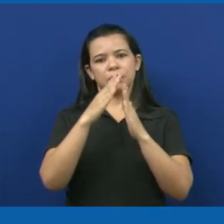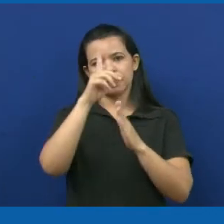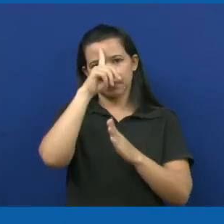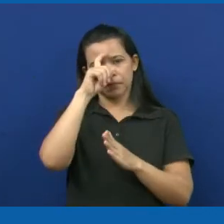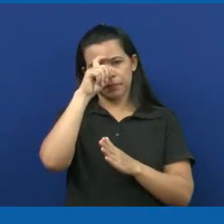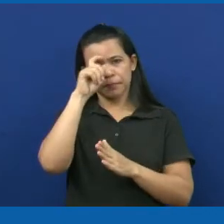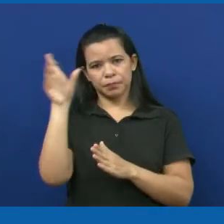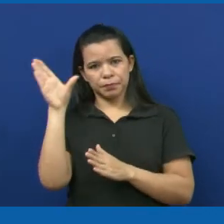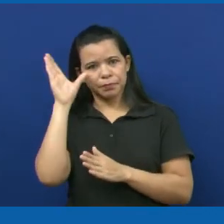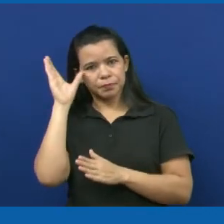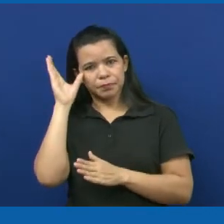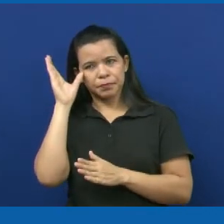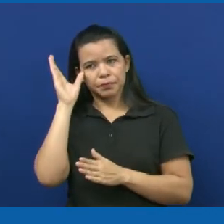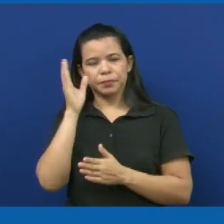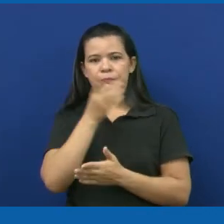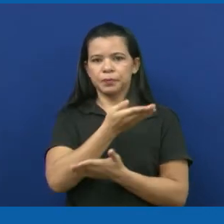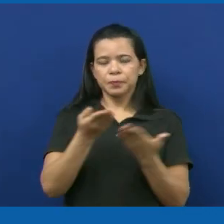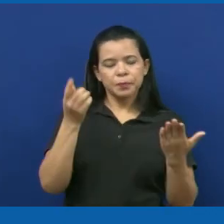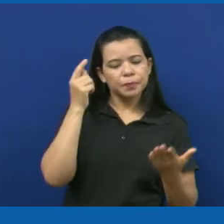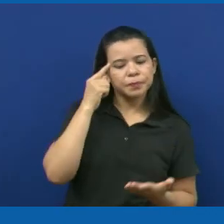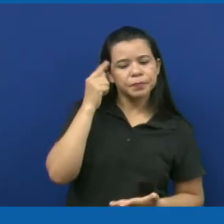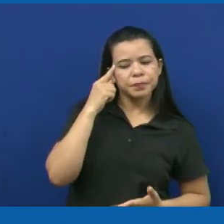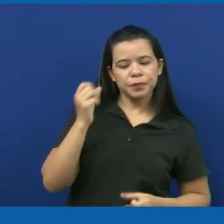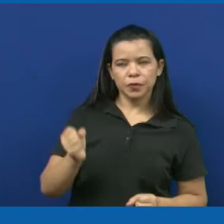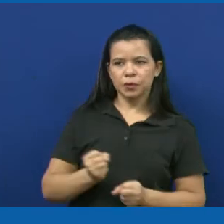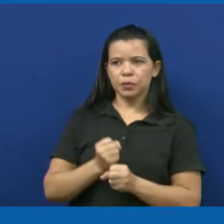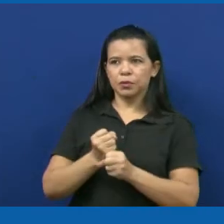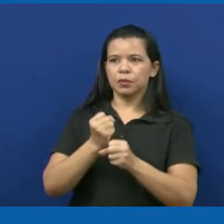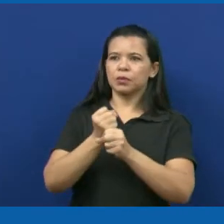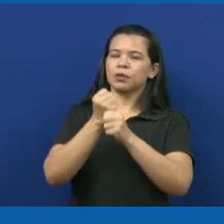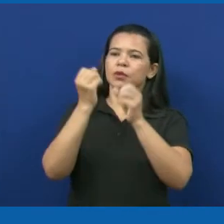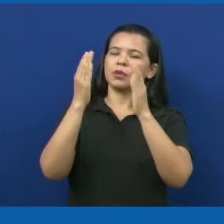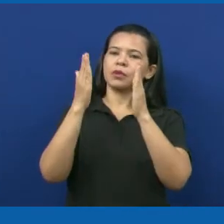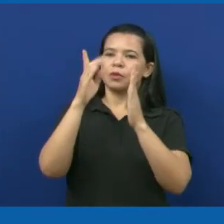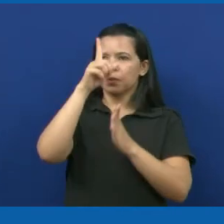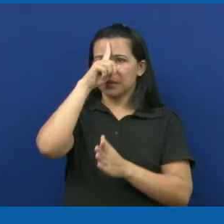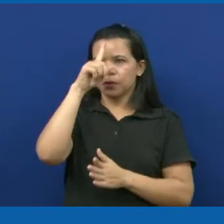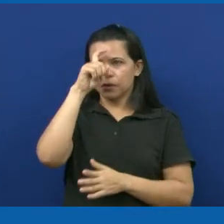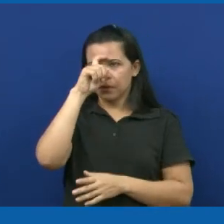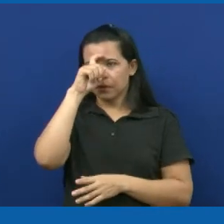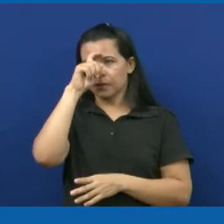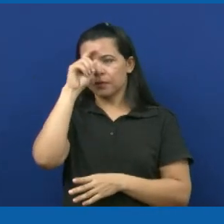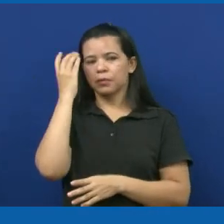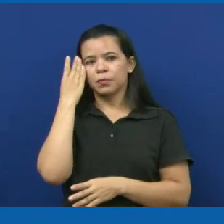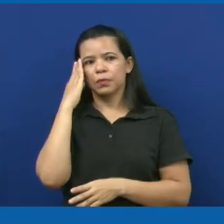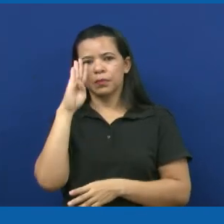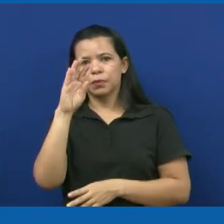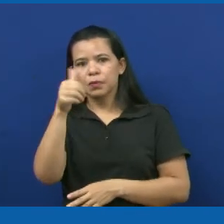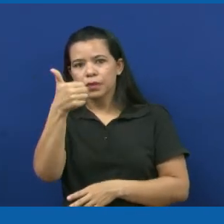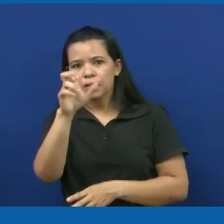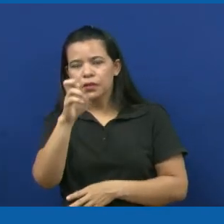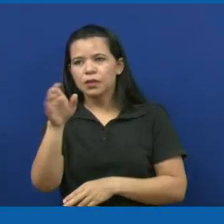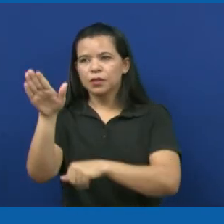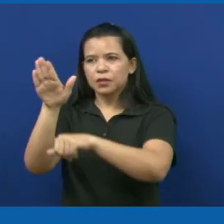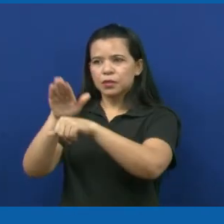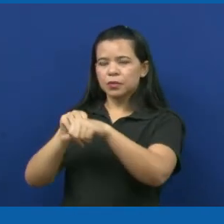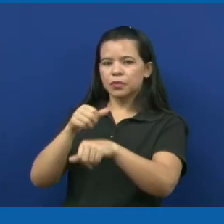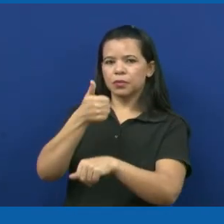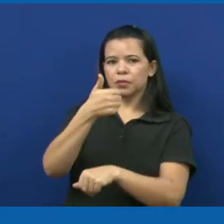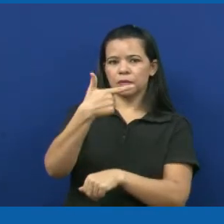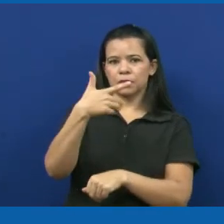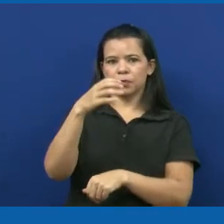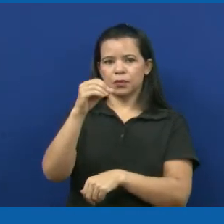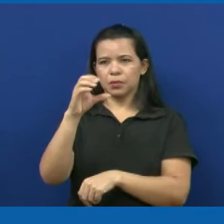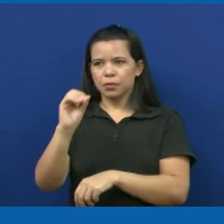de um grande hospital em 15 dias, tenham sido convocados 1.200 trabalhadores. Caso seja necessário que tal obra se finalize em